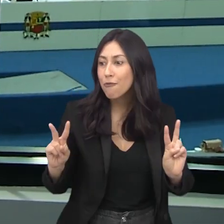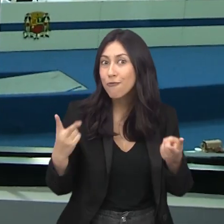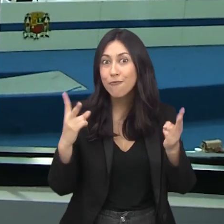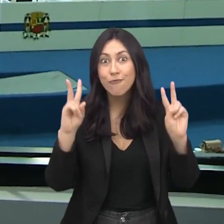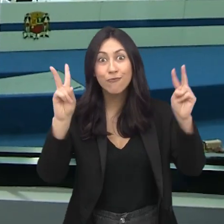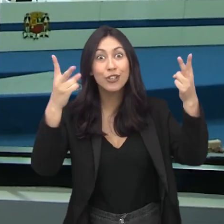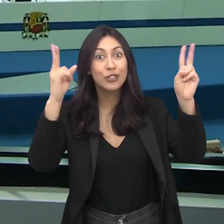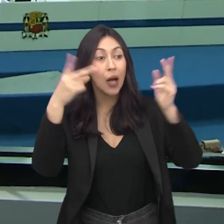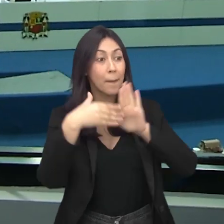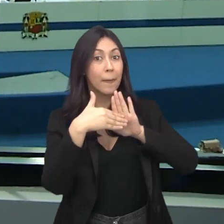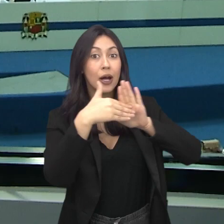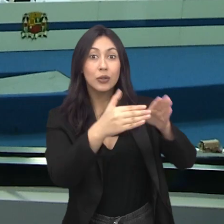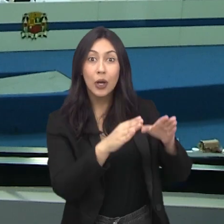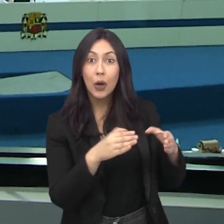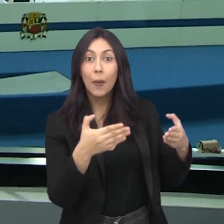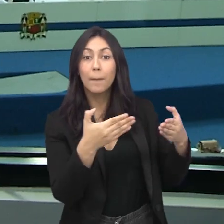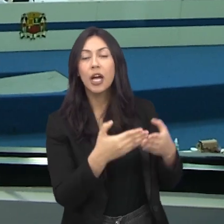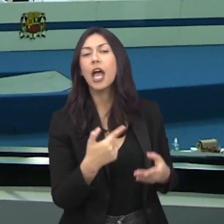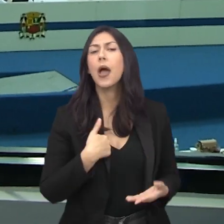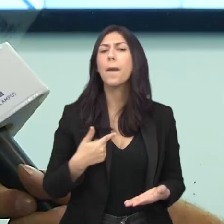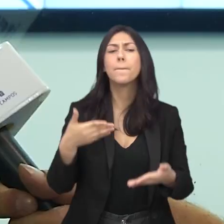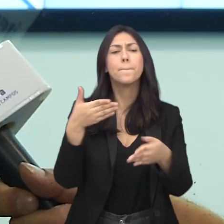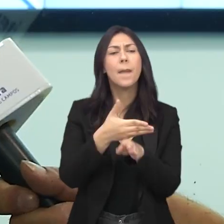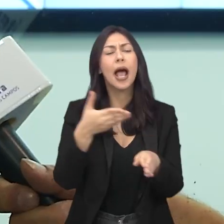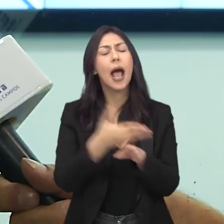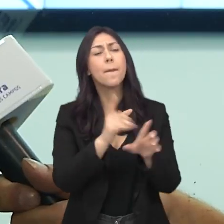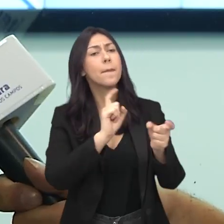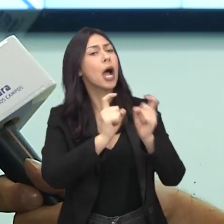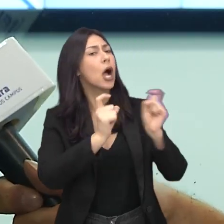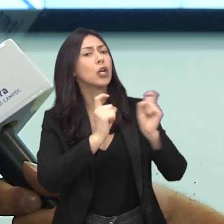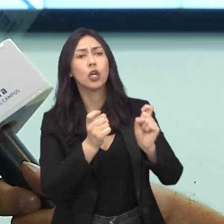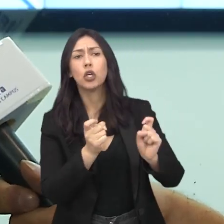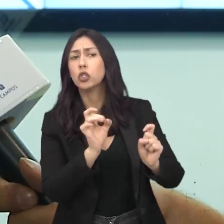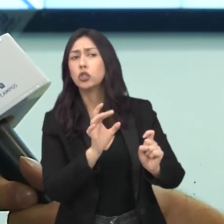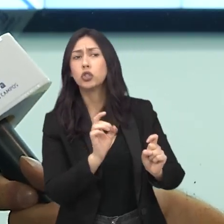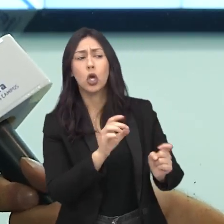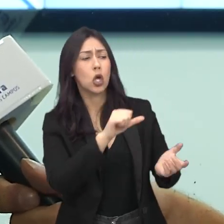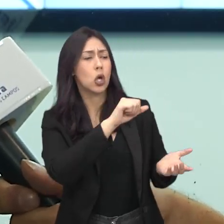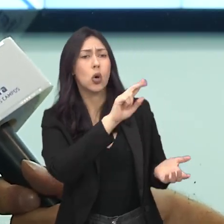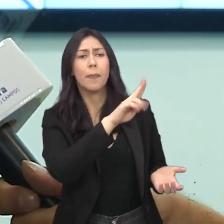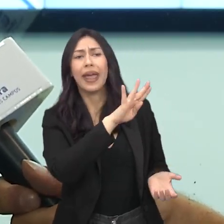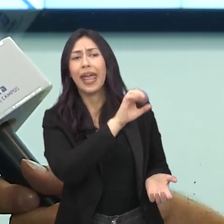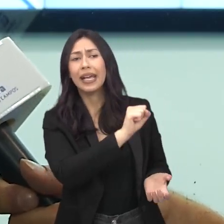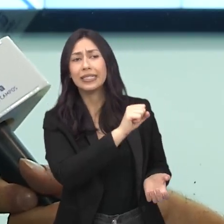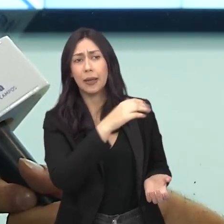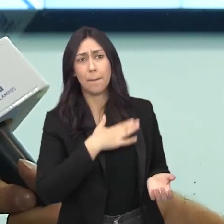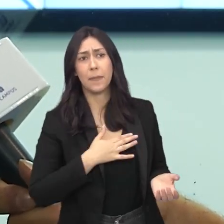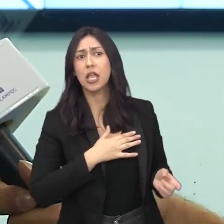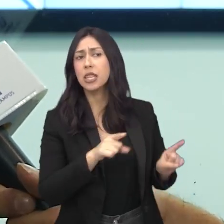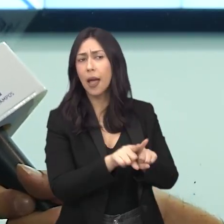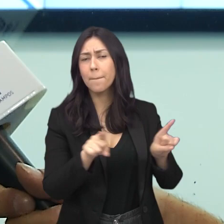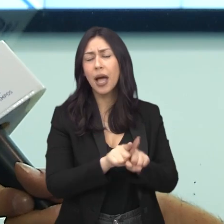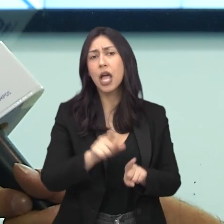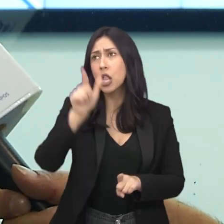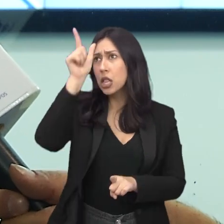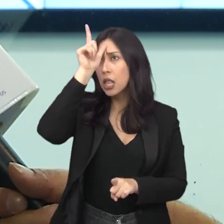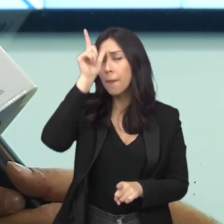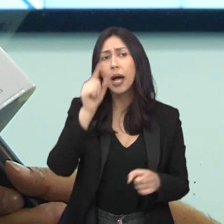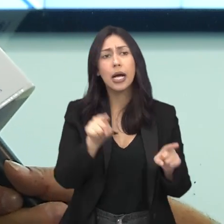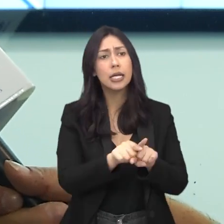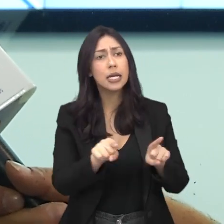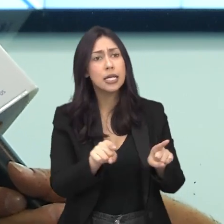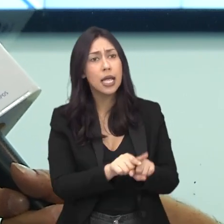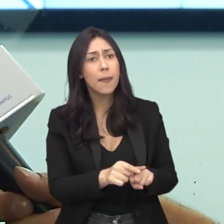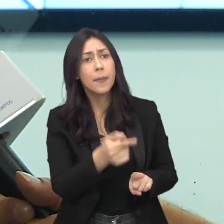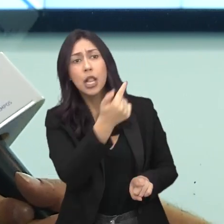várias vitórias em prol da sua comunidade. Participo de várias reuniões, não só na minha UBS, como no UPAS do Campo dos